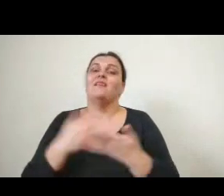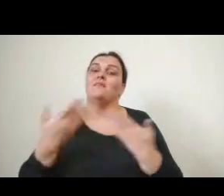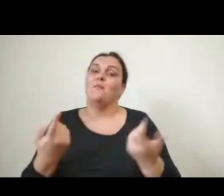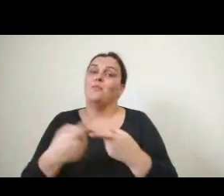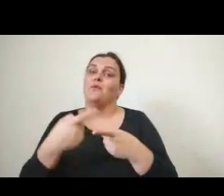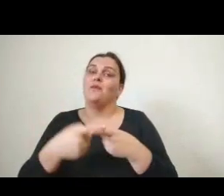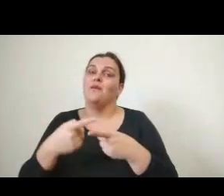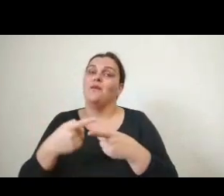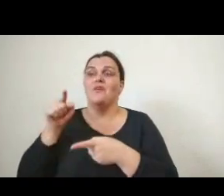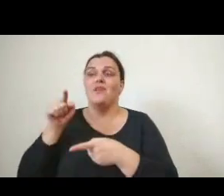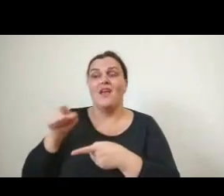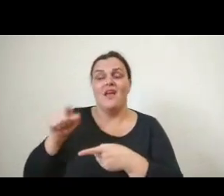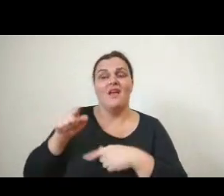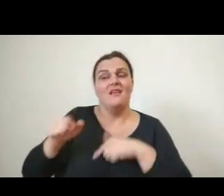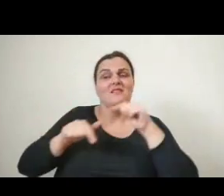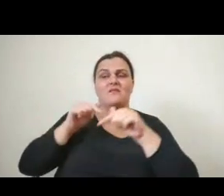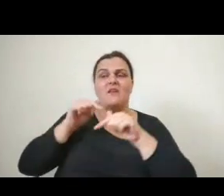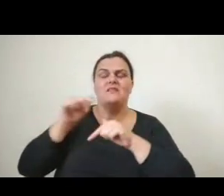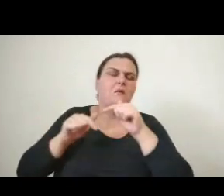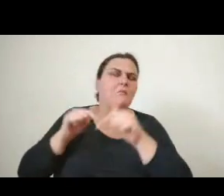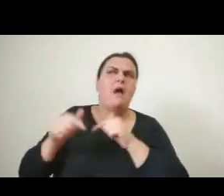emissão de gases do efeito estufa.